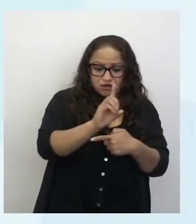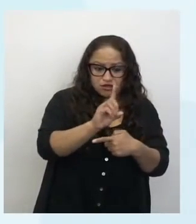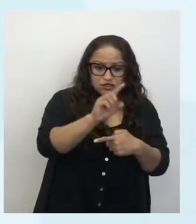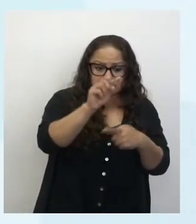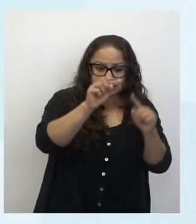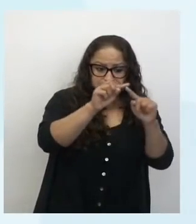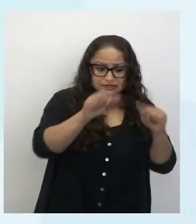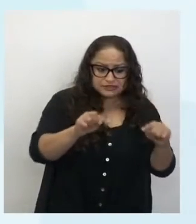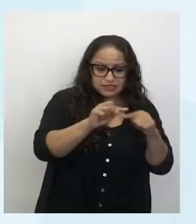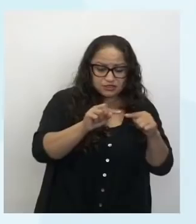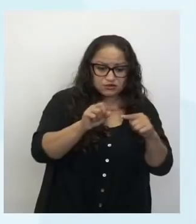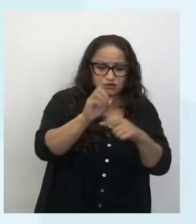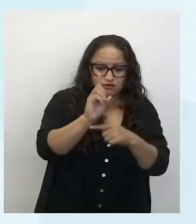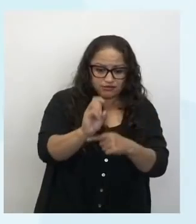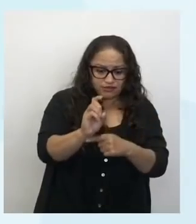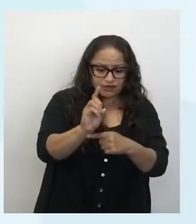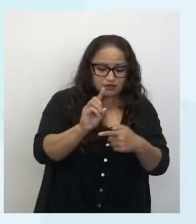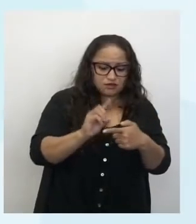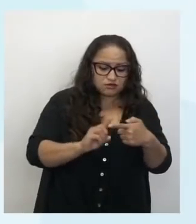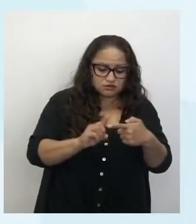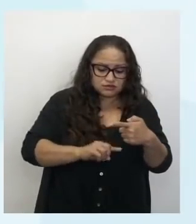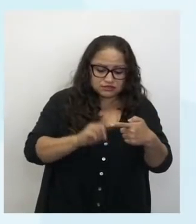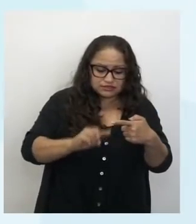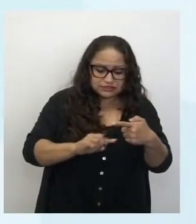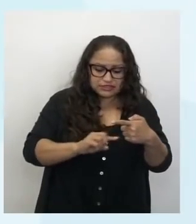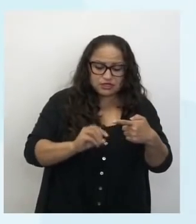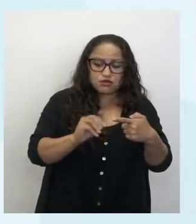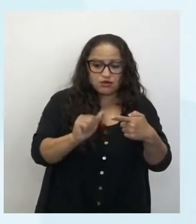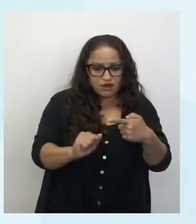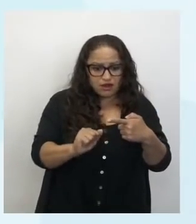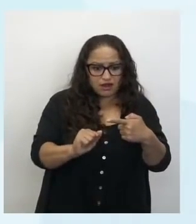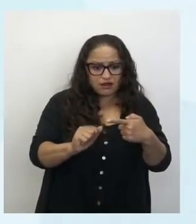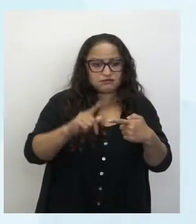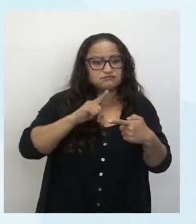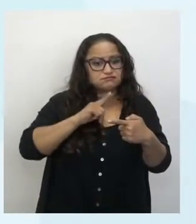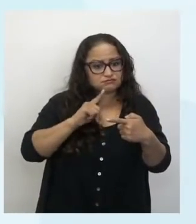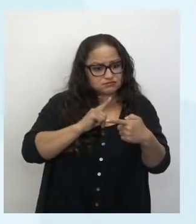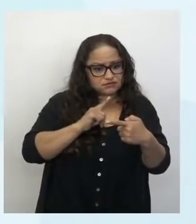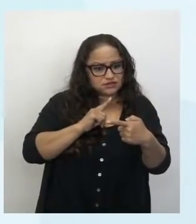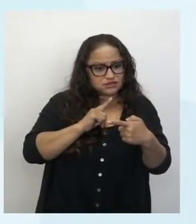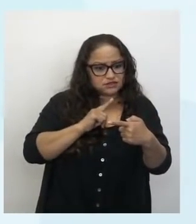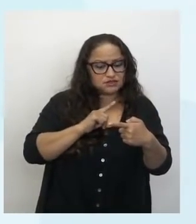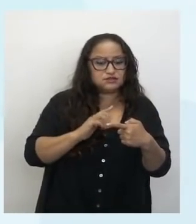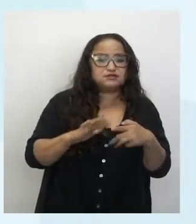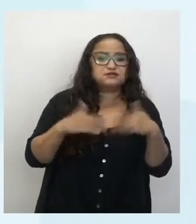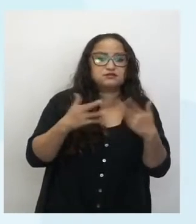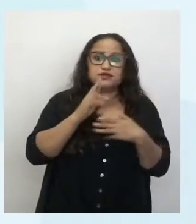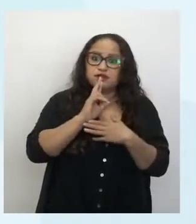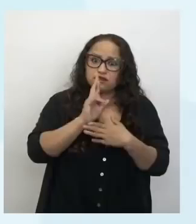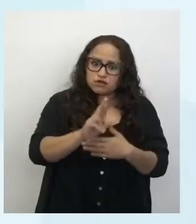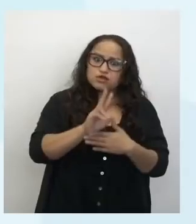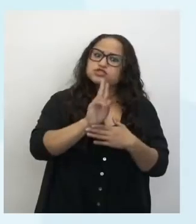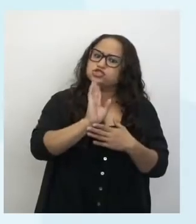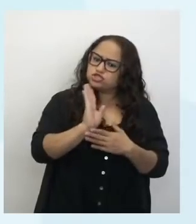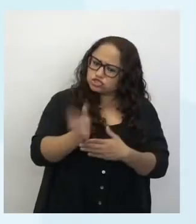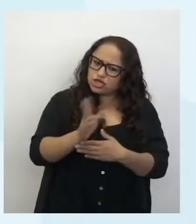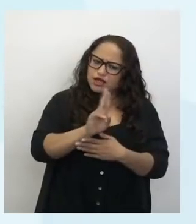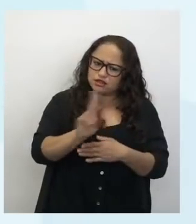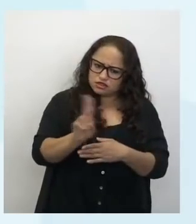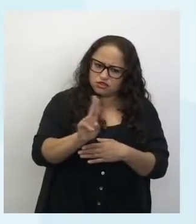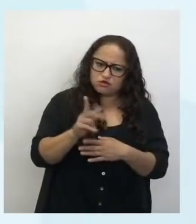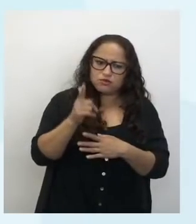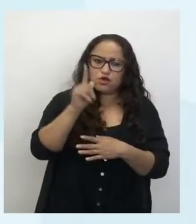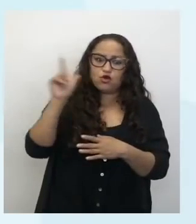A. Porque o exercício deu o nome do triângulo aqui, ó. Triângulo A, triângulo D, tá bom? Outra maneira